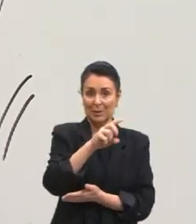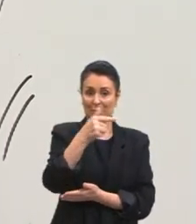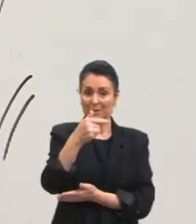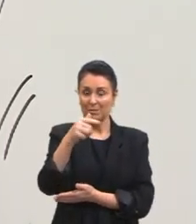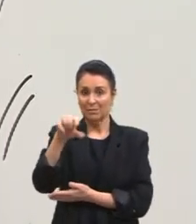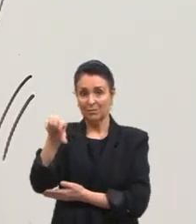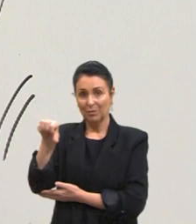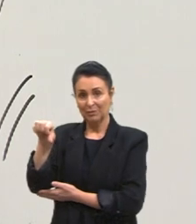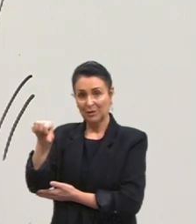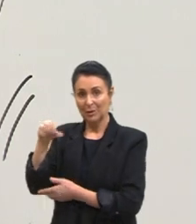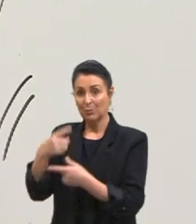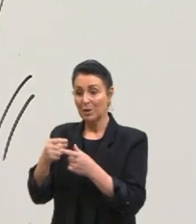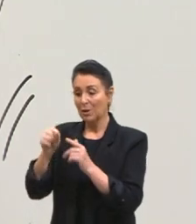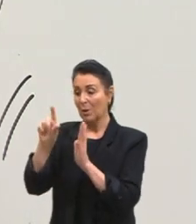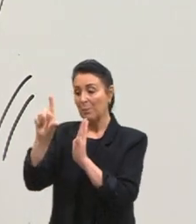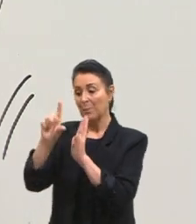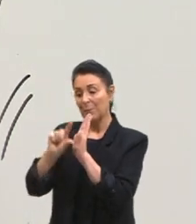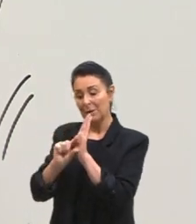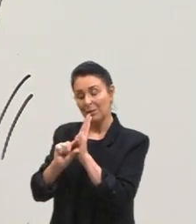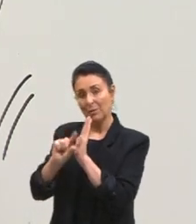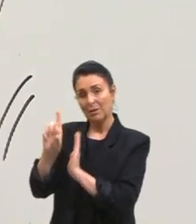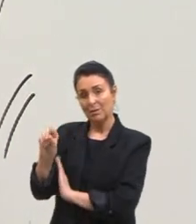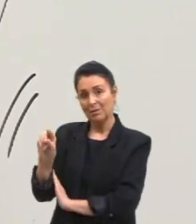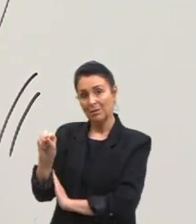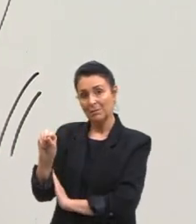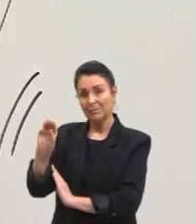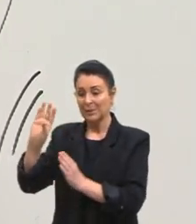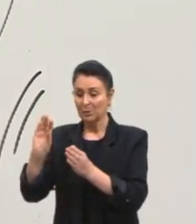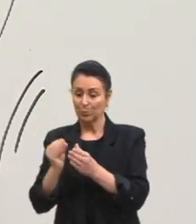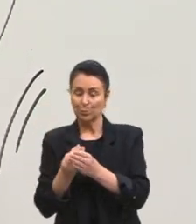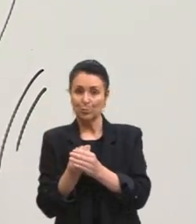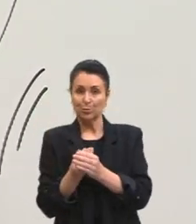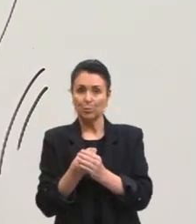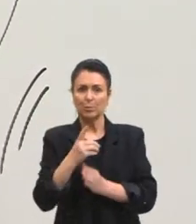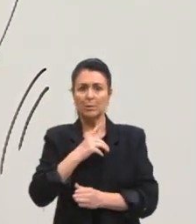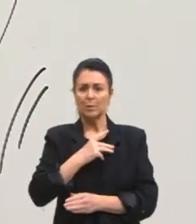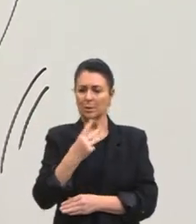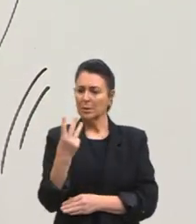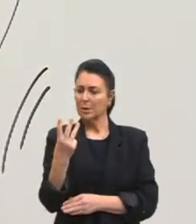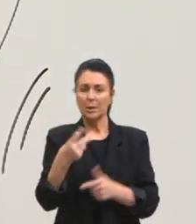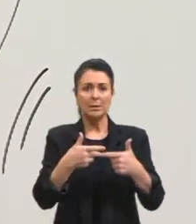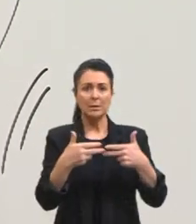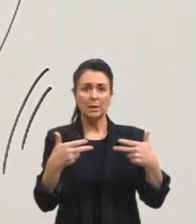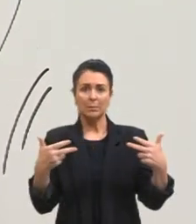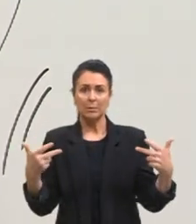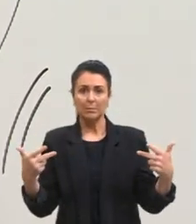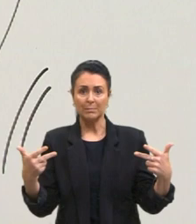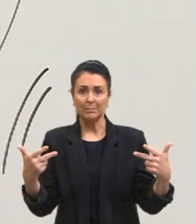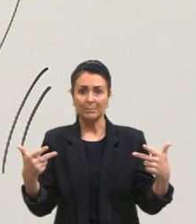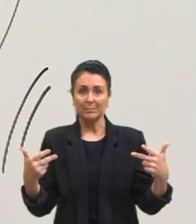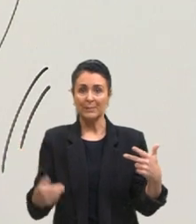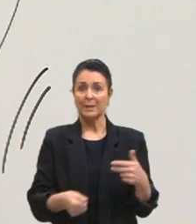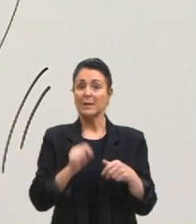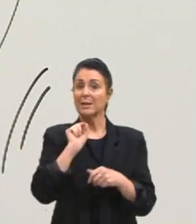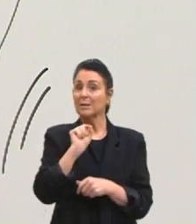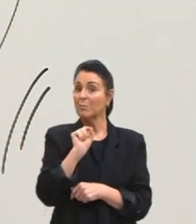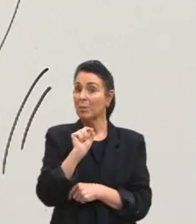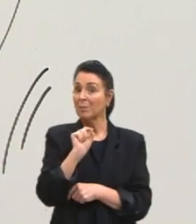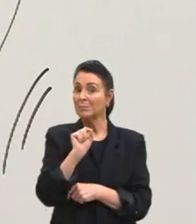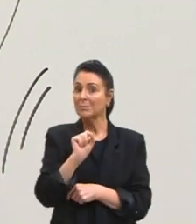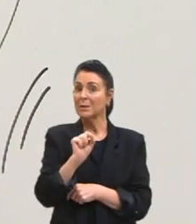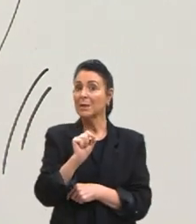que ser menor do que 10. Então, é um conjunto com apenas 3 elementos, e esses elementos são,